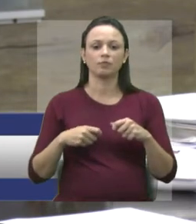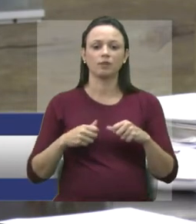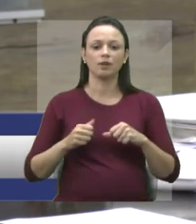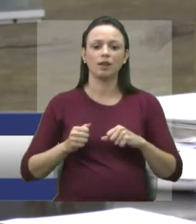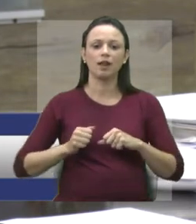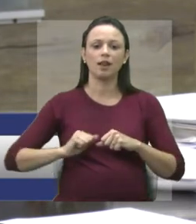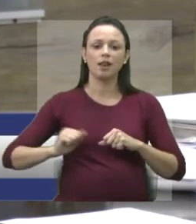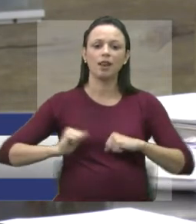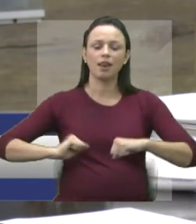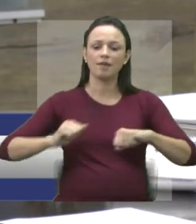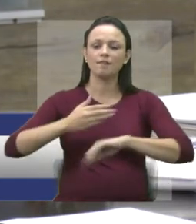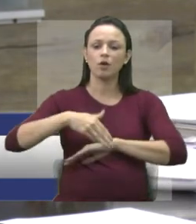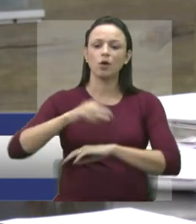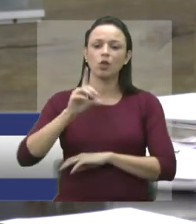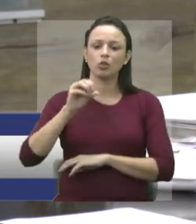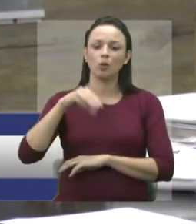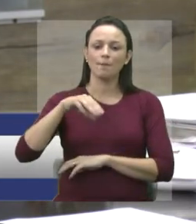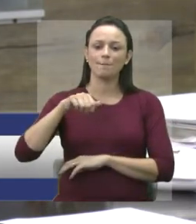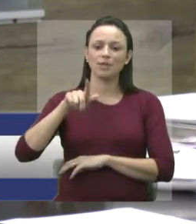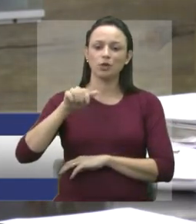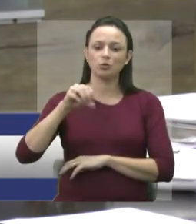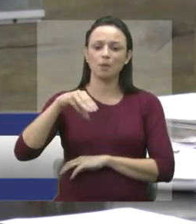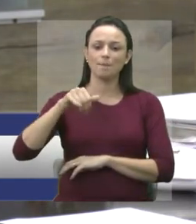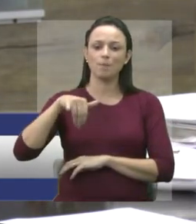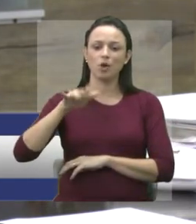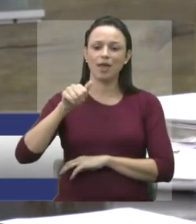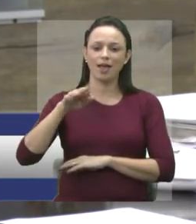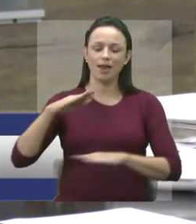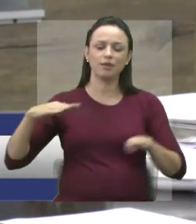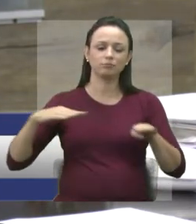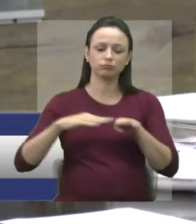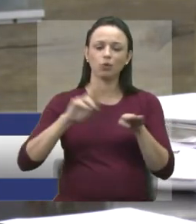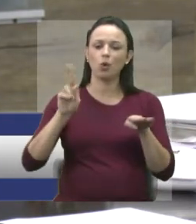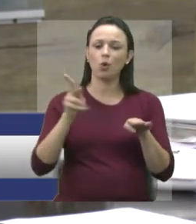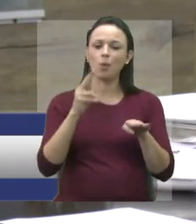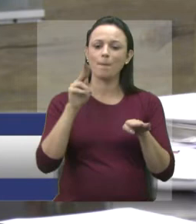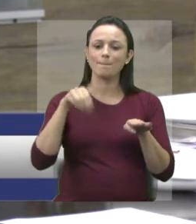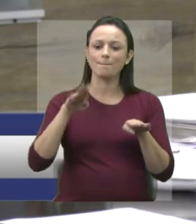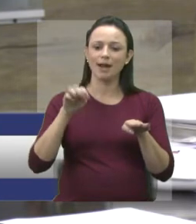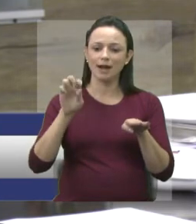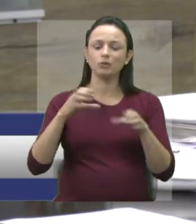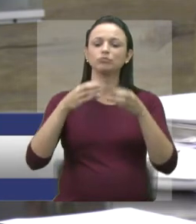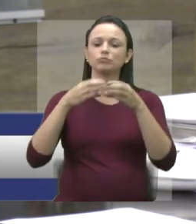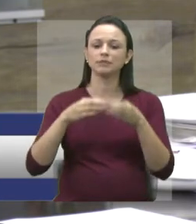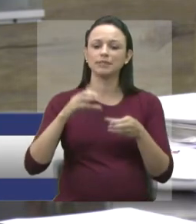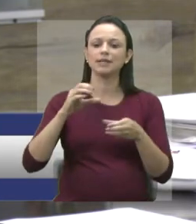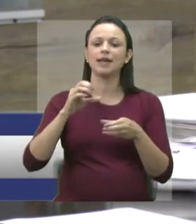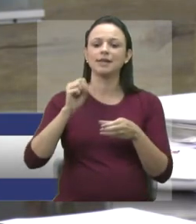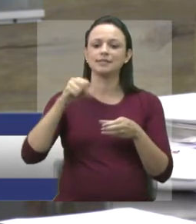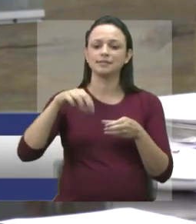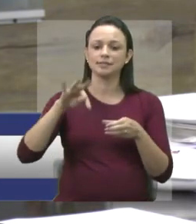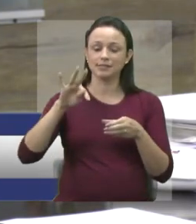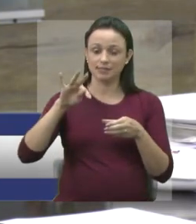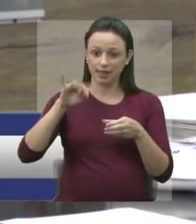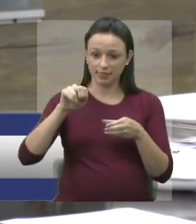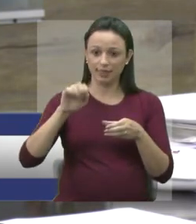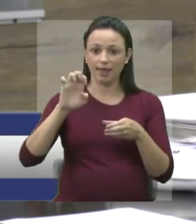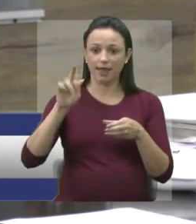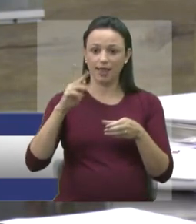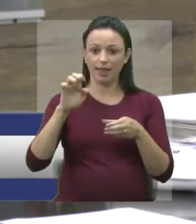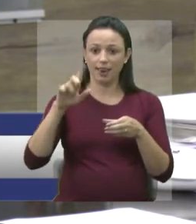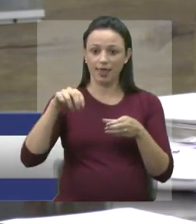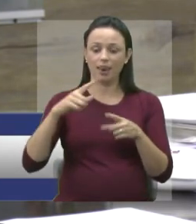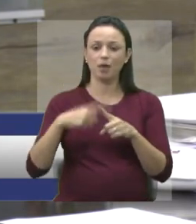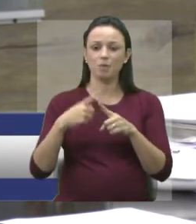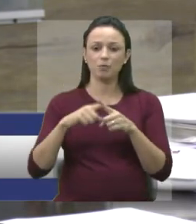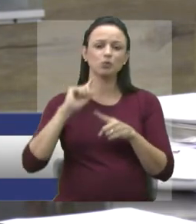rua Domingos Moiana, cruzamento com a rua Humberto Barban, no Jardim Santa Helena, pois as obras no local e a poeira